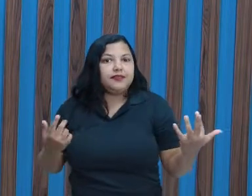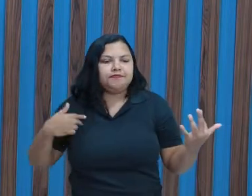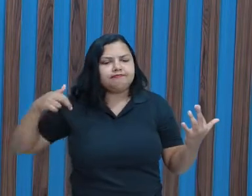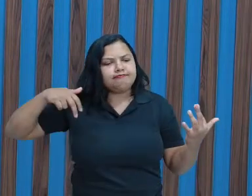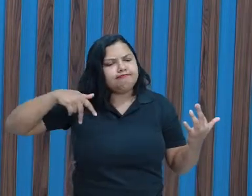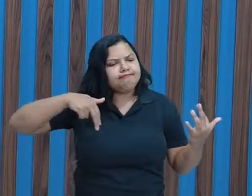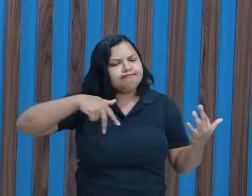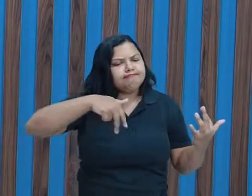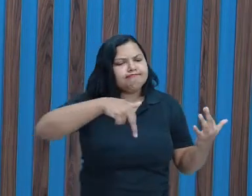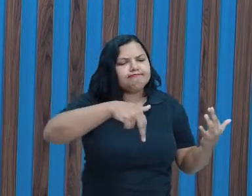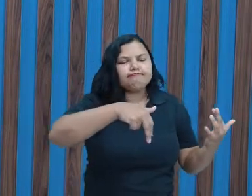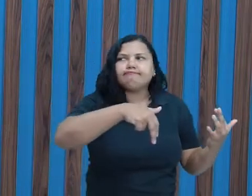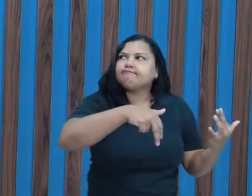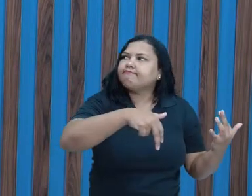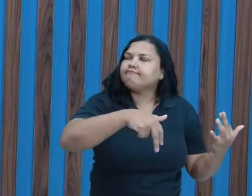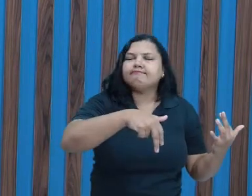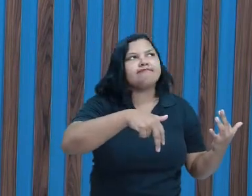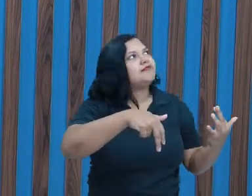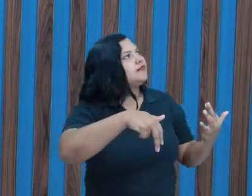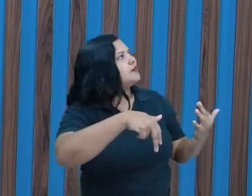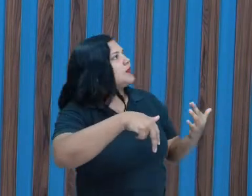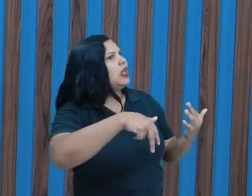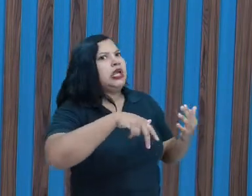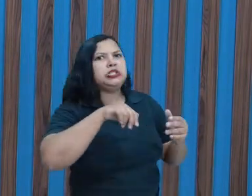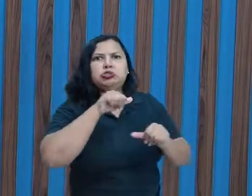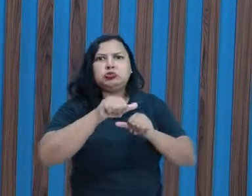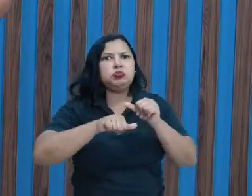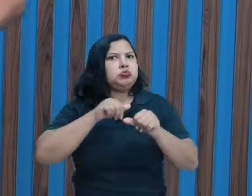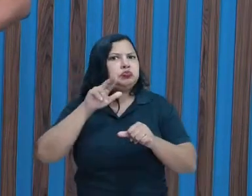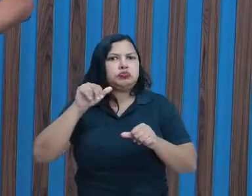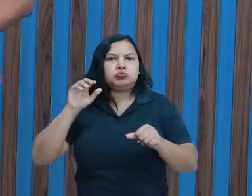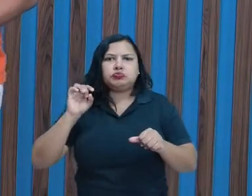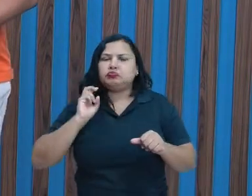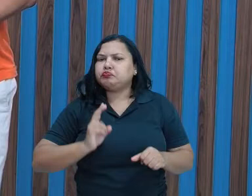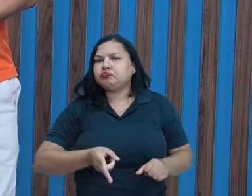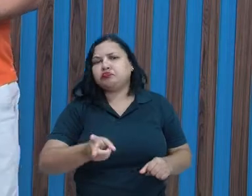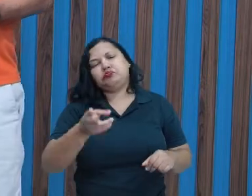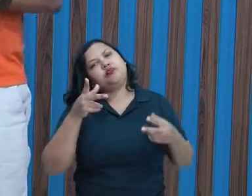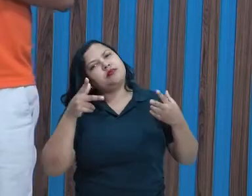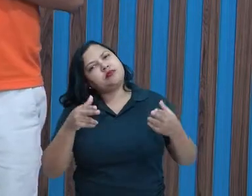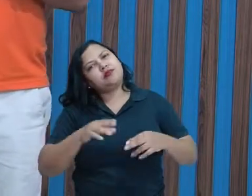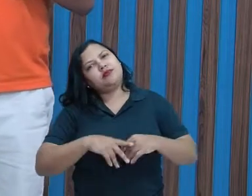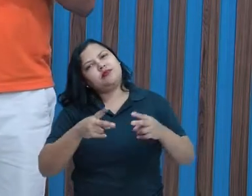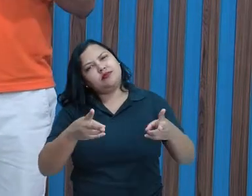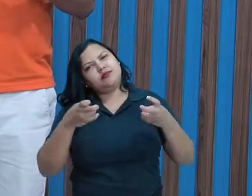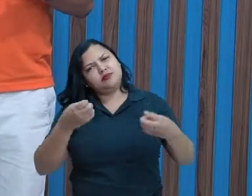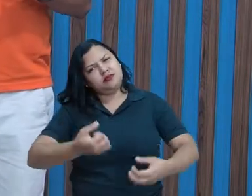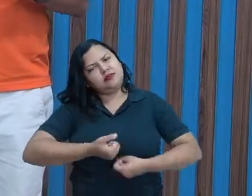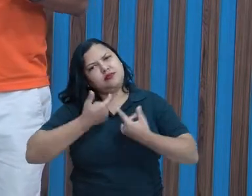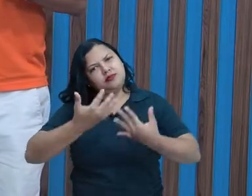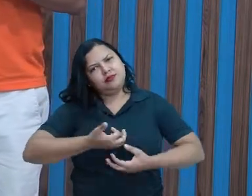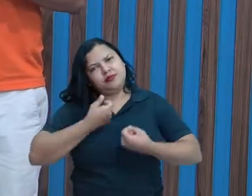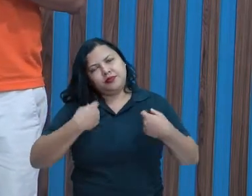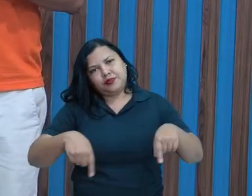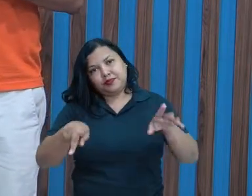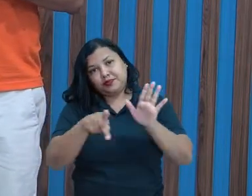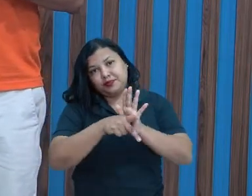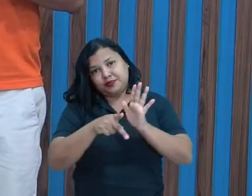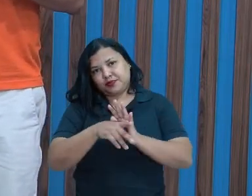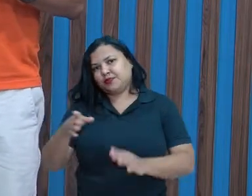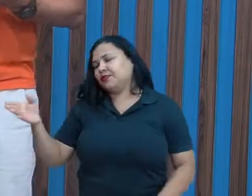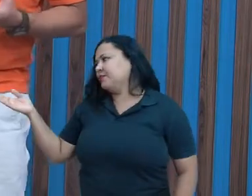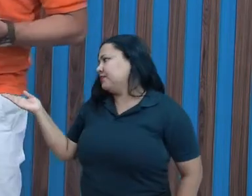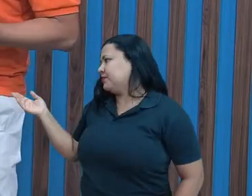ela, eu percebo que as coisas não mudam, tá? No poema, perceba que a poeticidade desse poema,